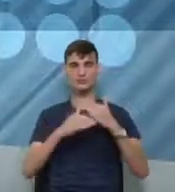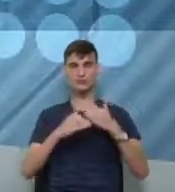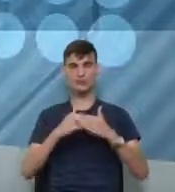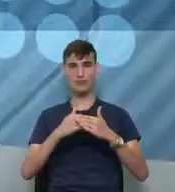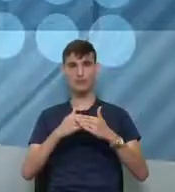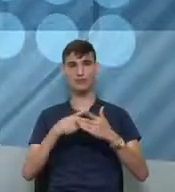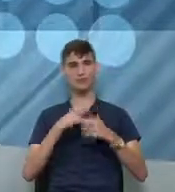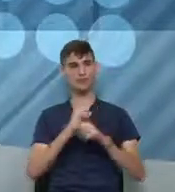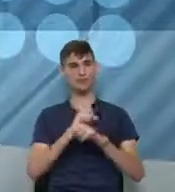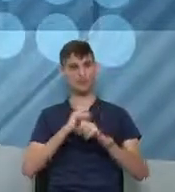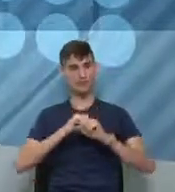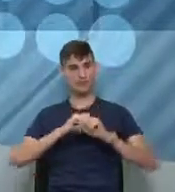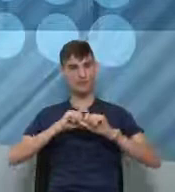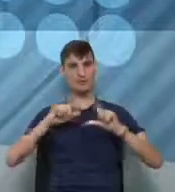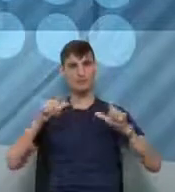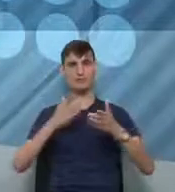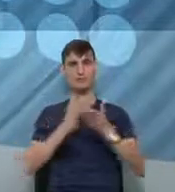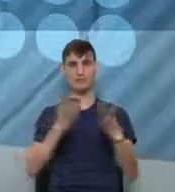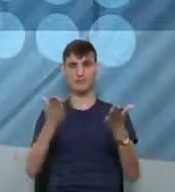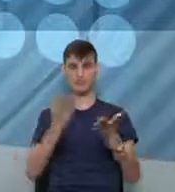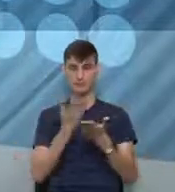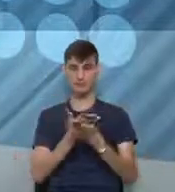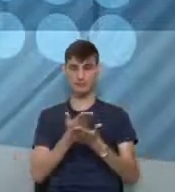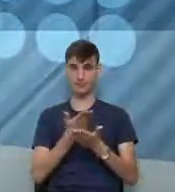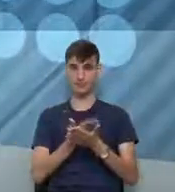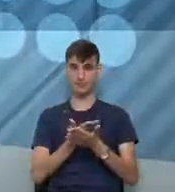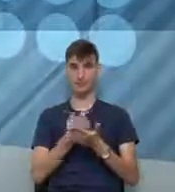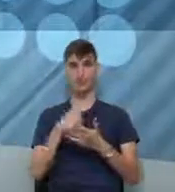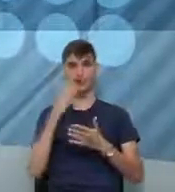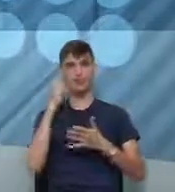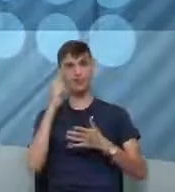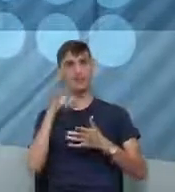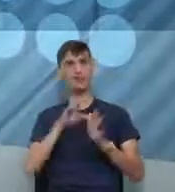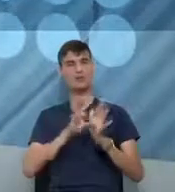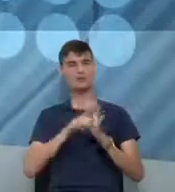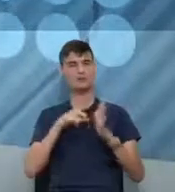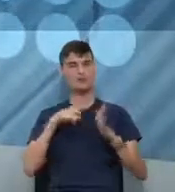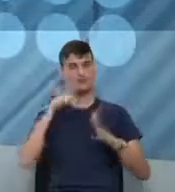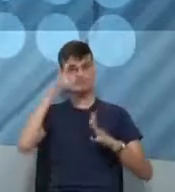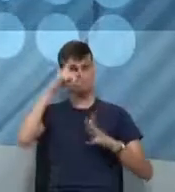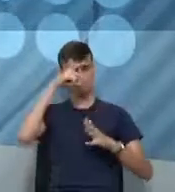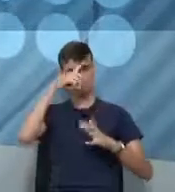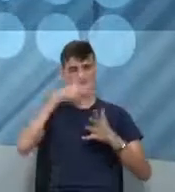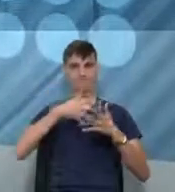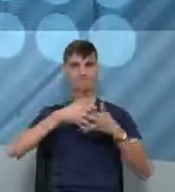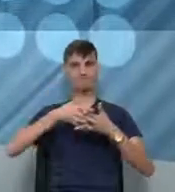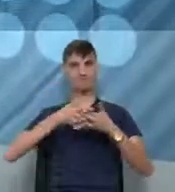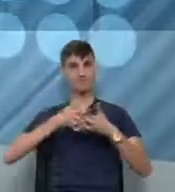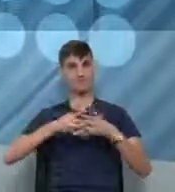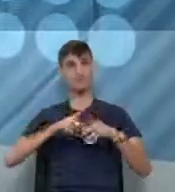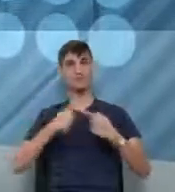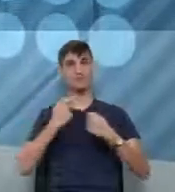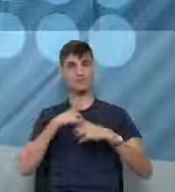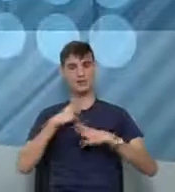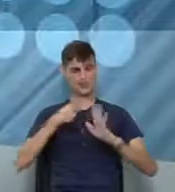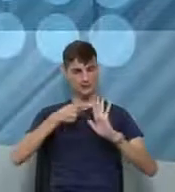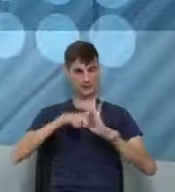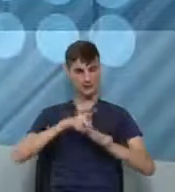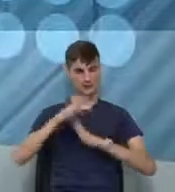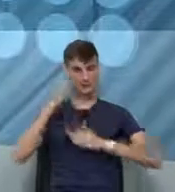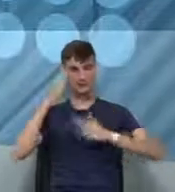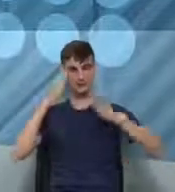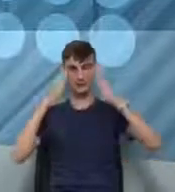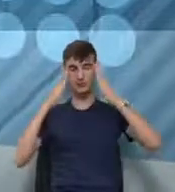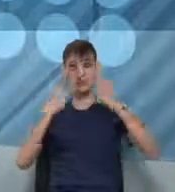situações. Espero que tenha ficado claro para você na aula, eu sei que é um conteúdo um pouco mais complexo, que a gente precisa começar a